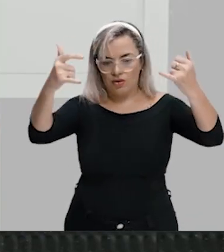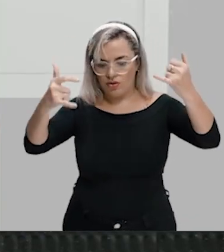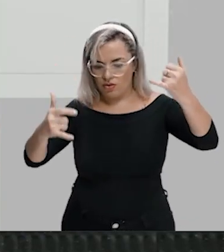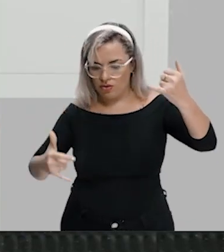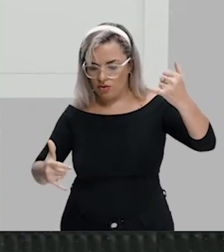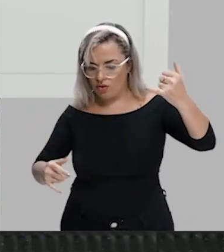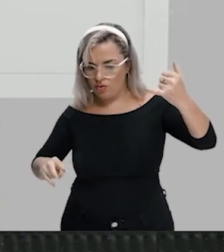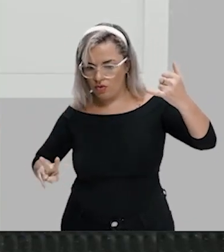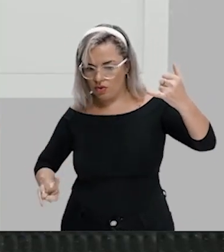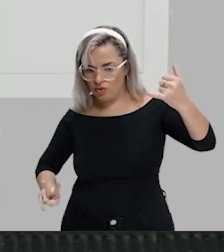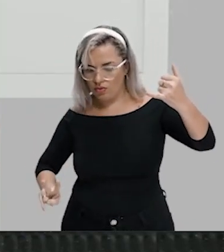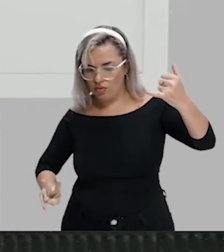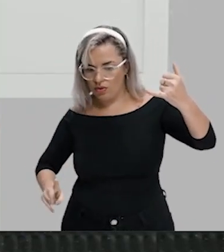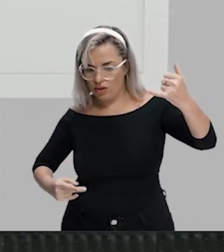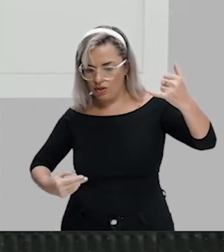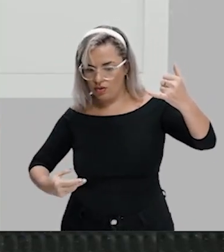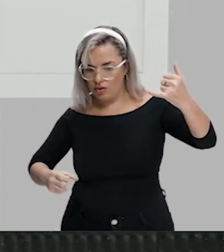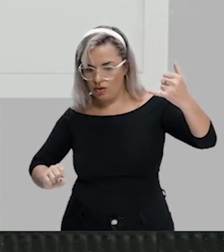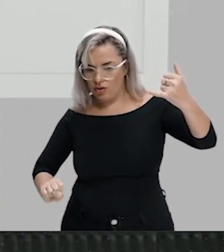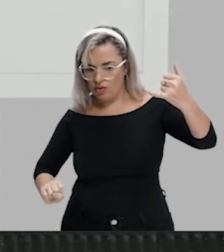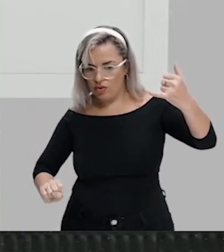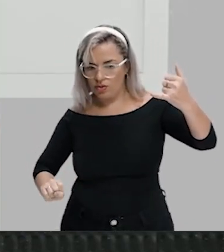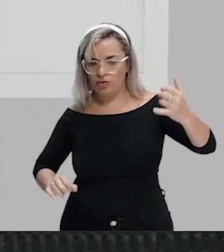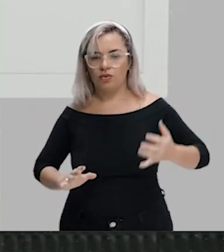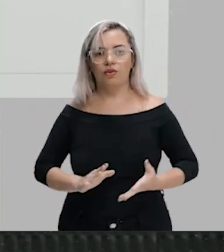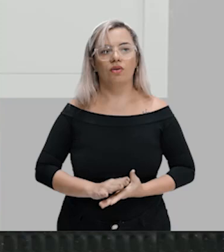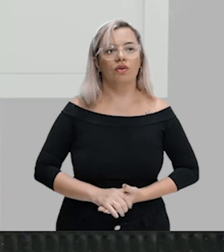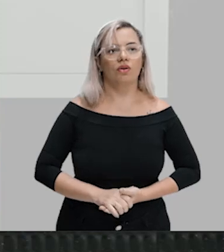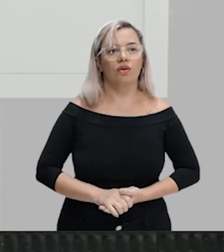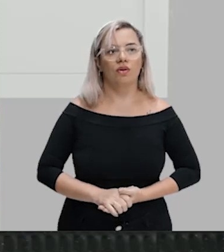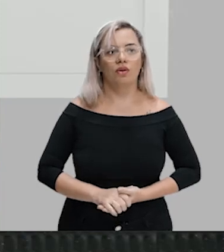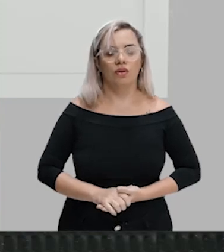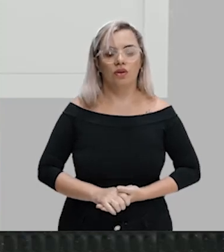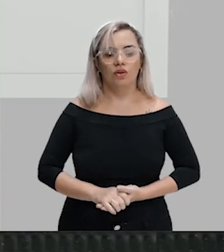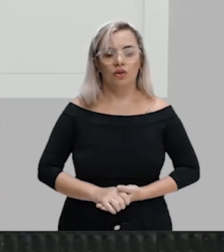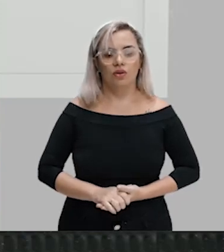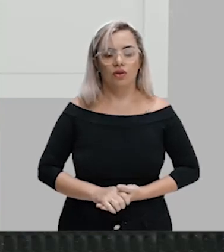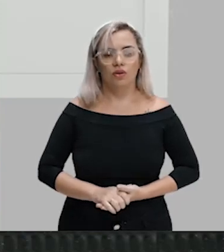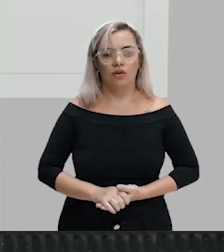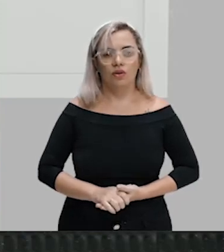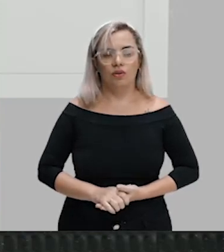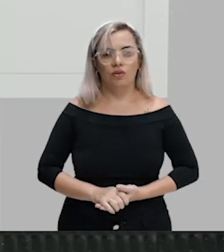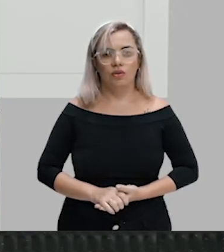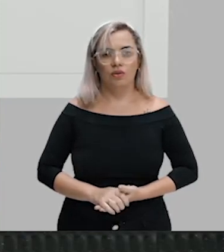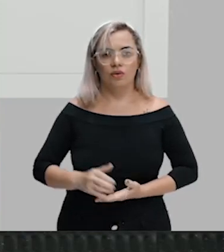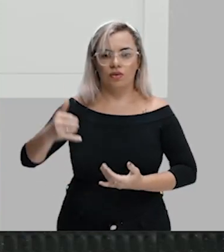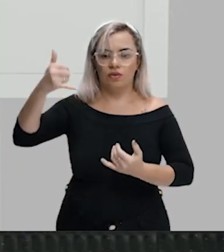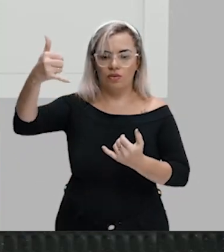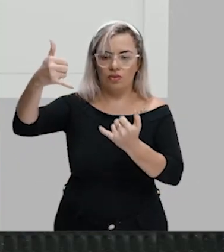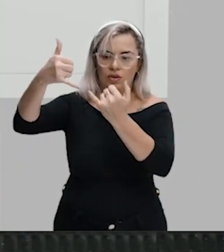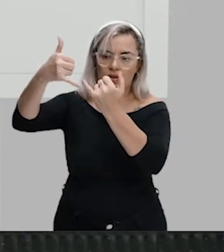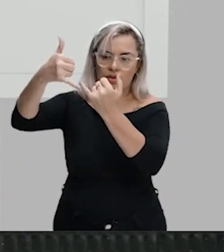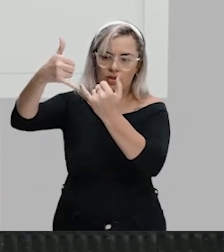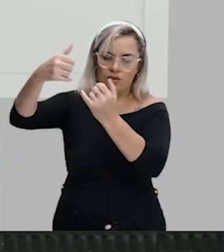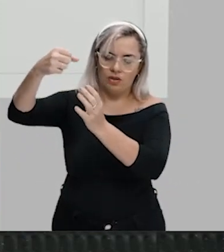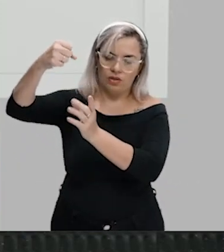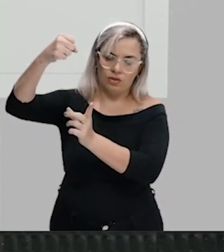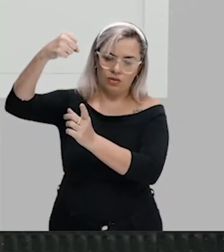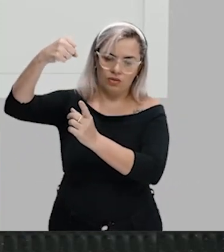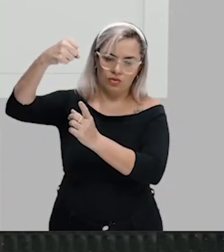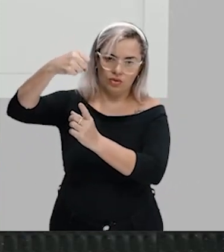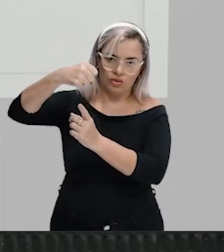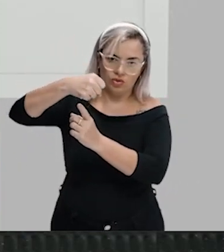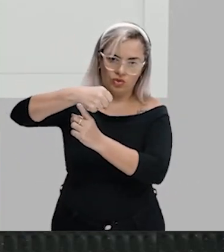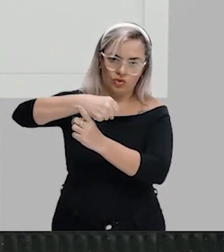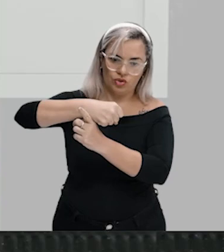uma transformação neste sentido. Certo? Ou seja, ele está sendo comprimido. Né? Então, ele sai do ponto